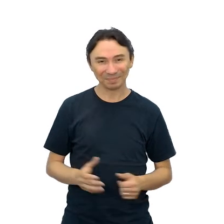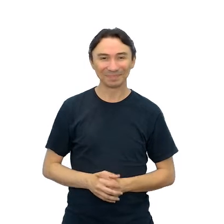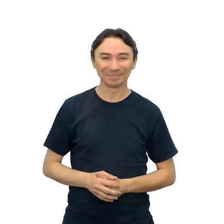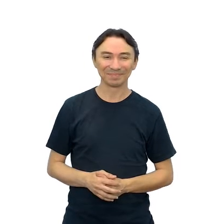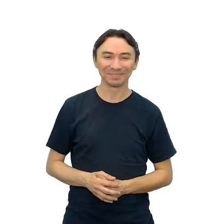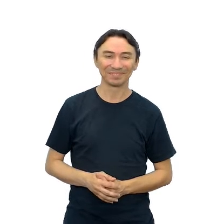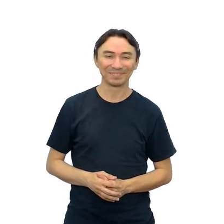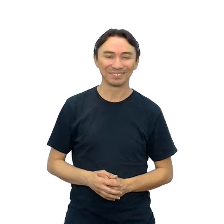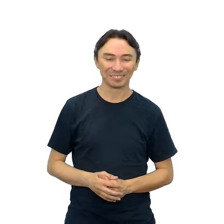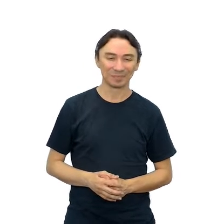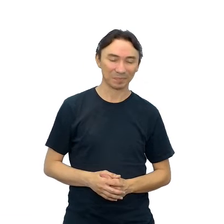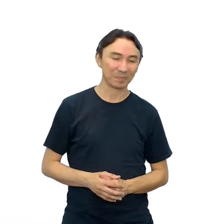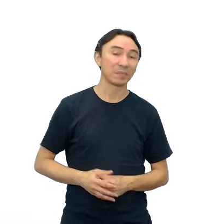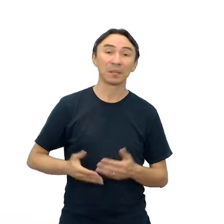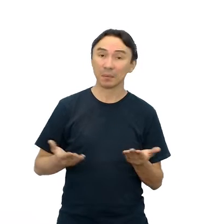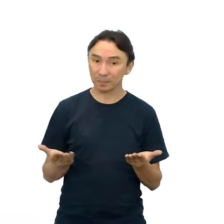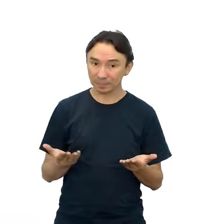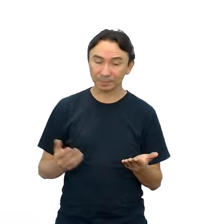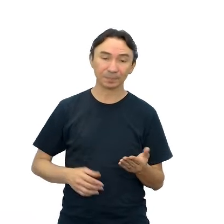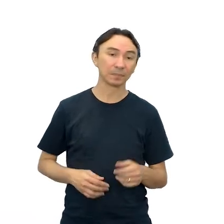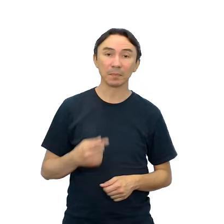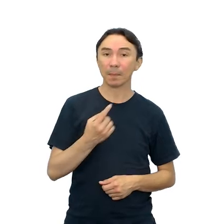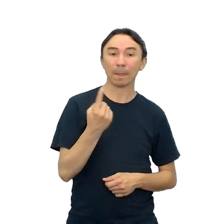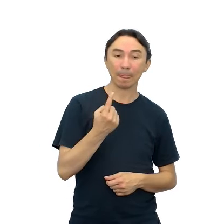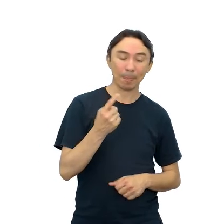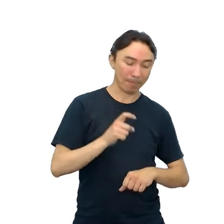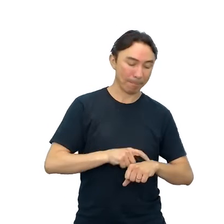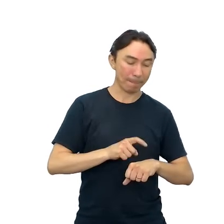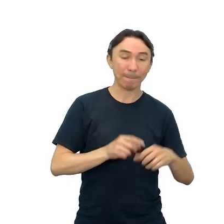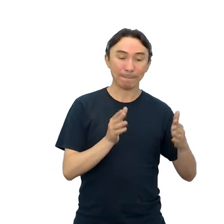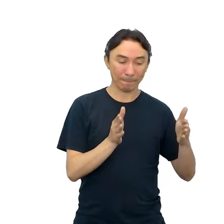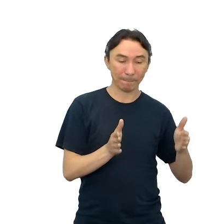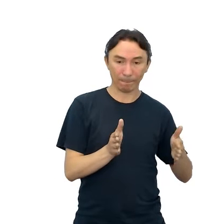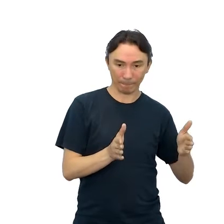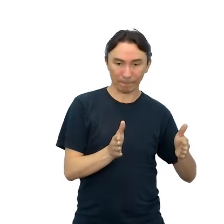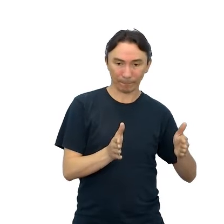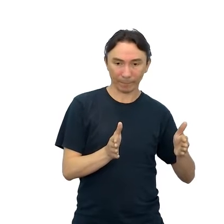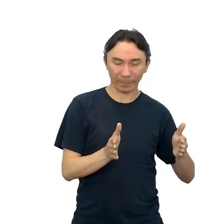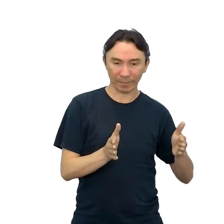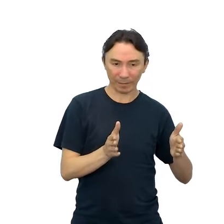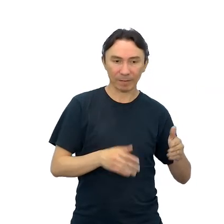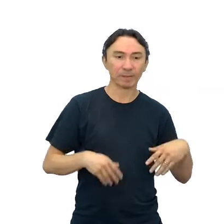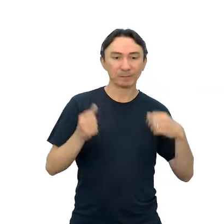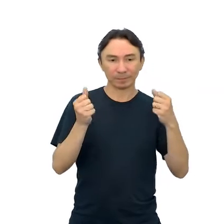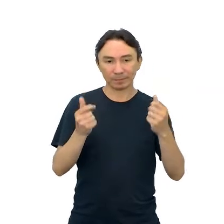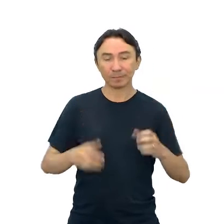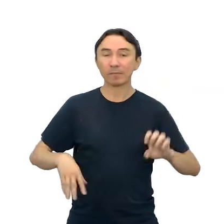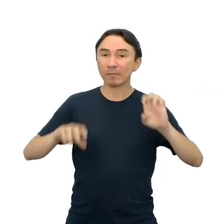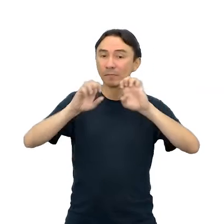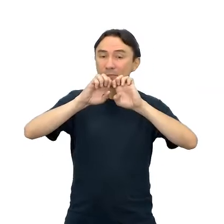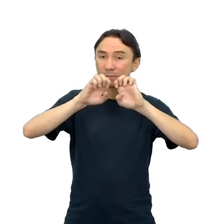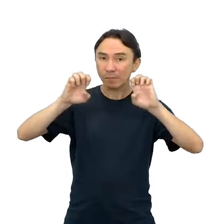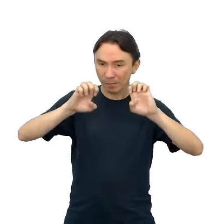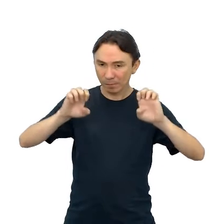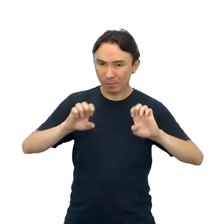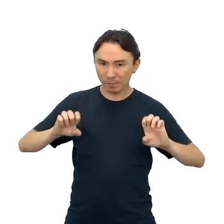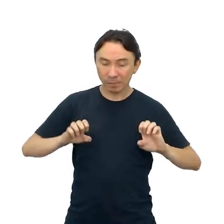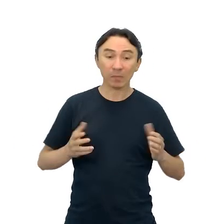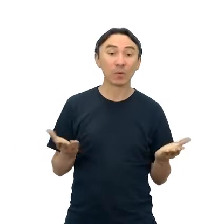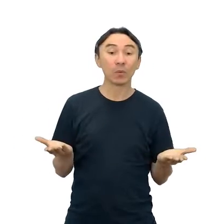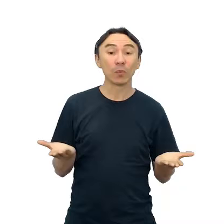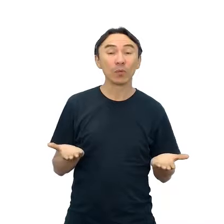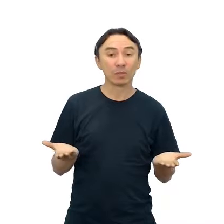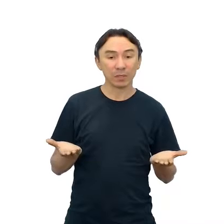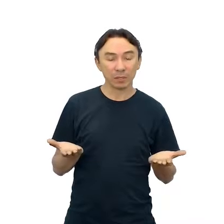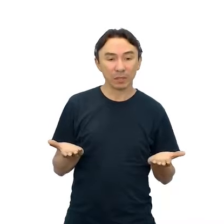Vamos então para o nosso primeiro momento formativo, né? Vamos falar um pouquinho das estruturas. Então, nós estamos